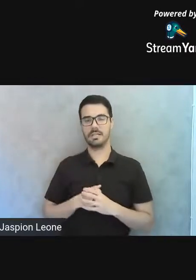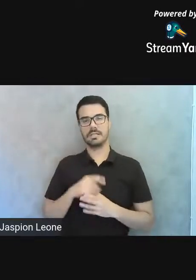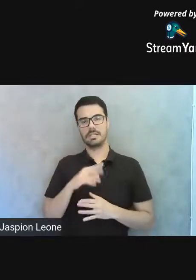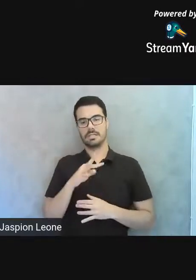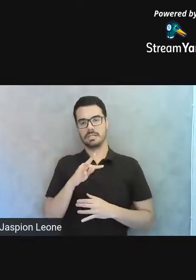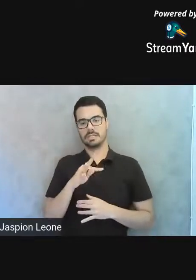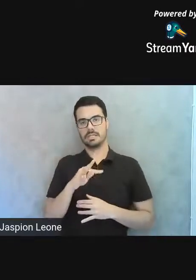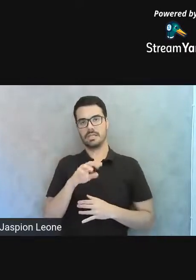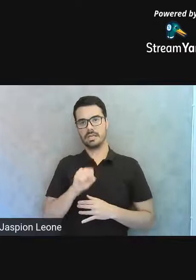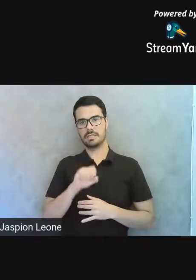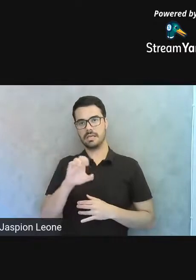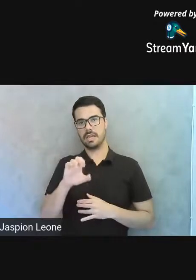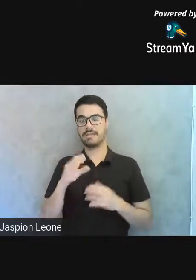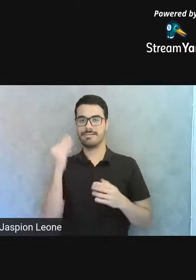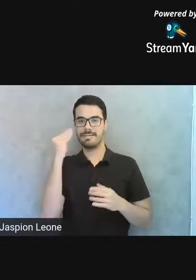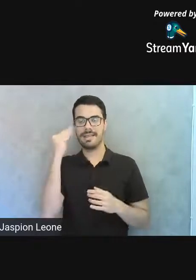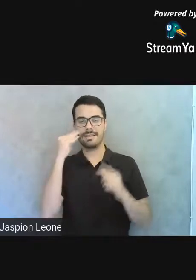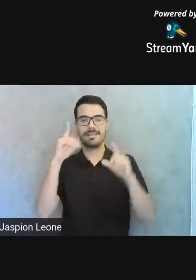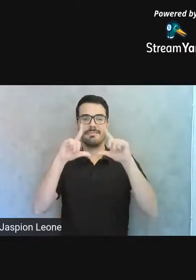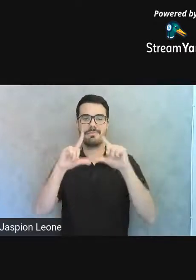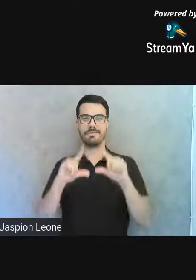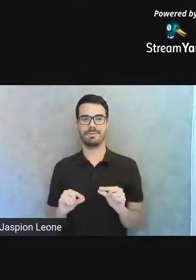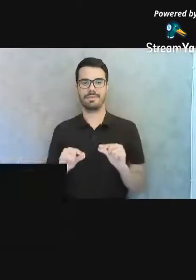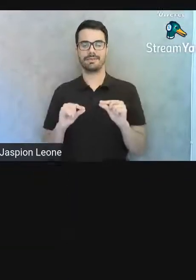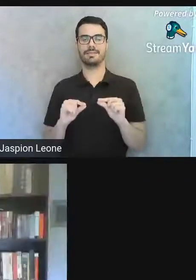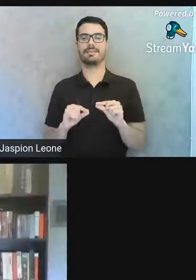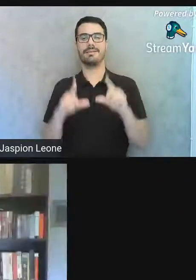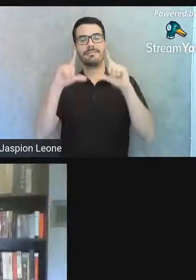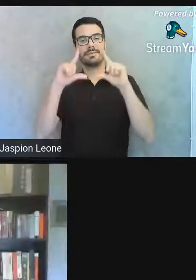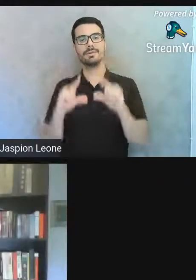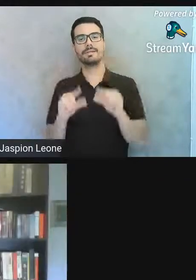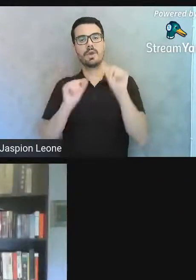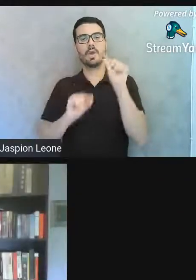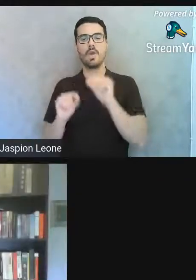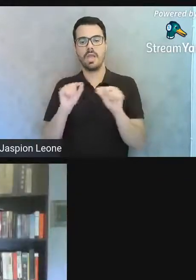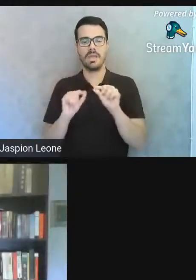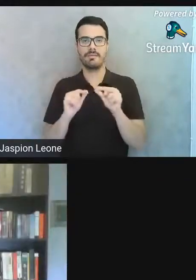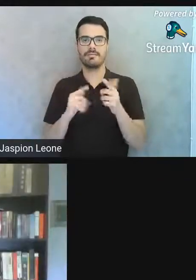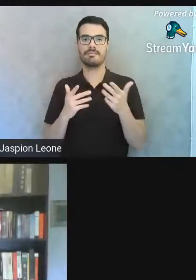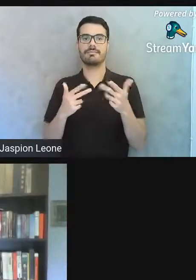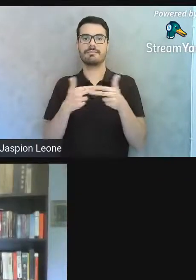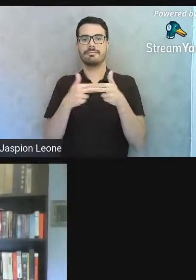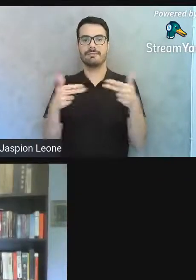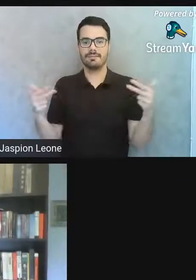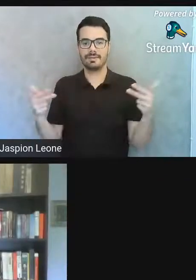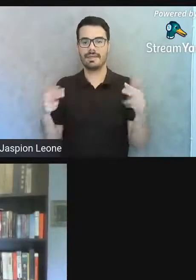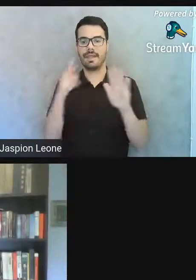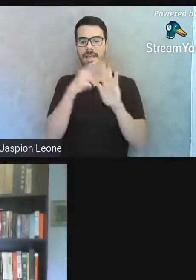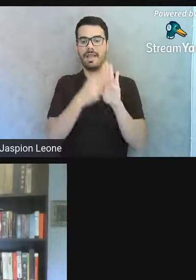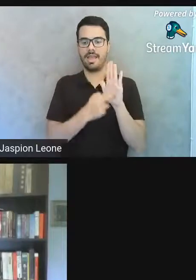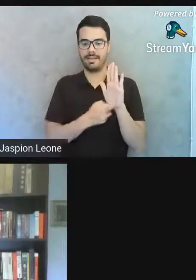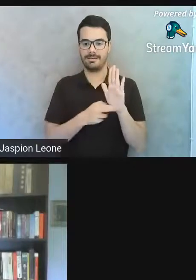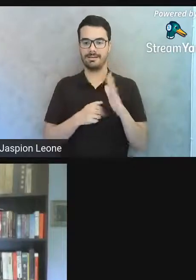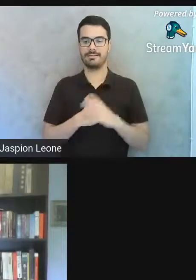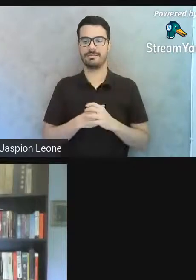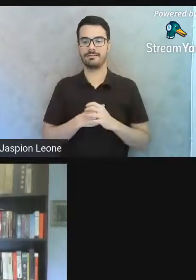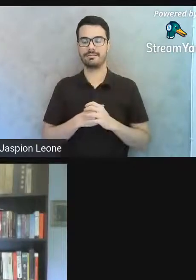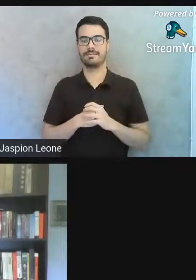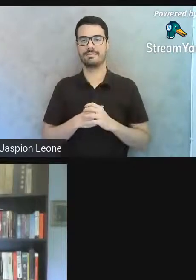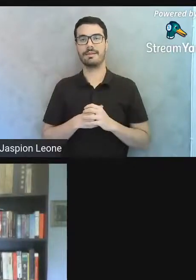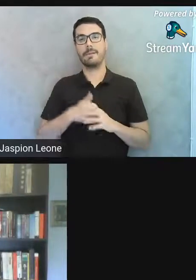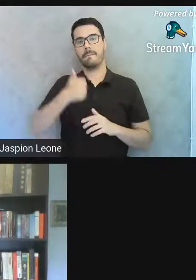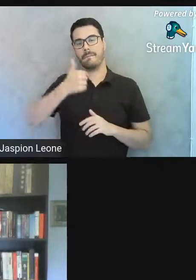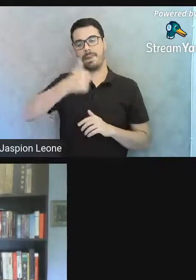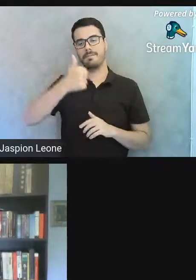tenta minimizar os efeitos desse sistema, estabelecendo regras, né?